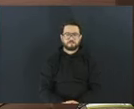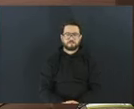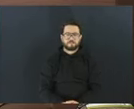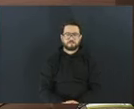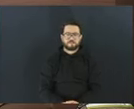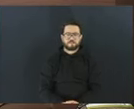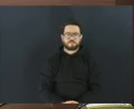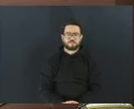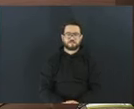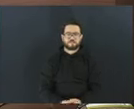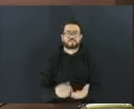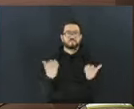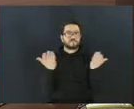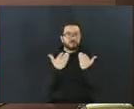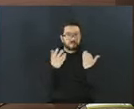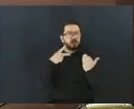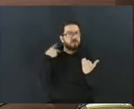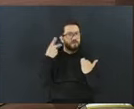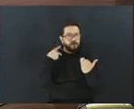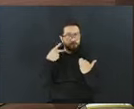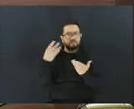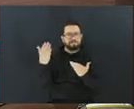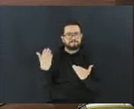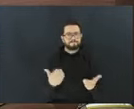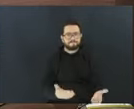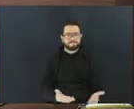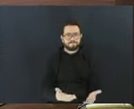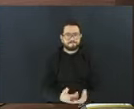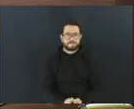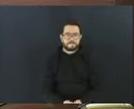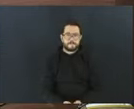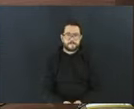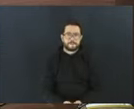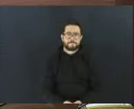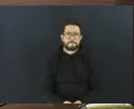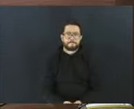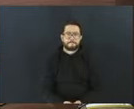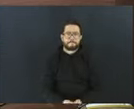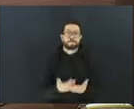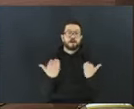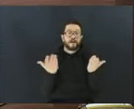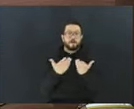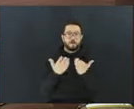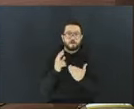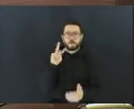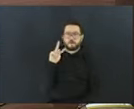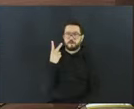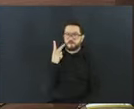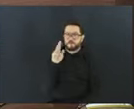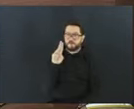de vereadores ainda. Então, para responder agora esse bloco, comandante Hudson.